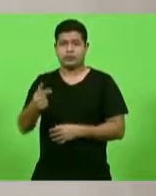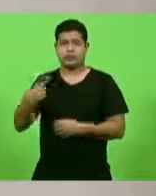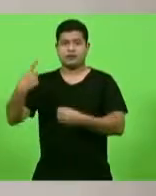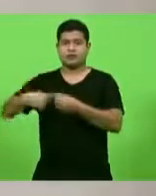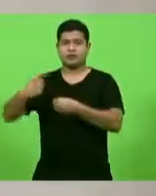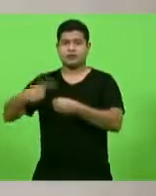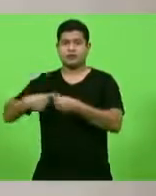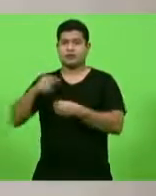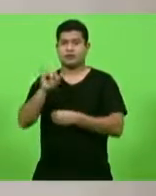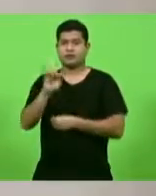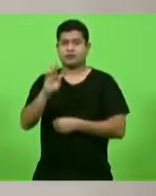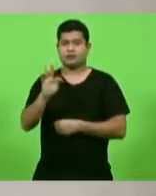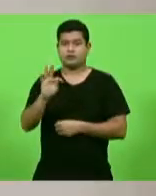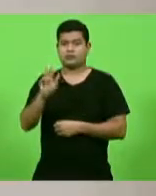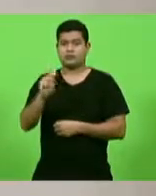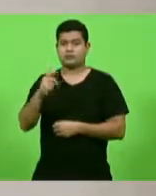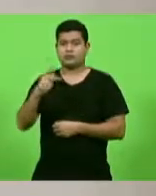discussão.